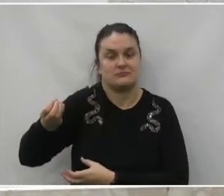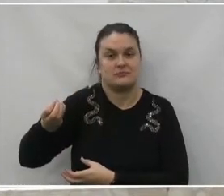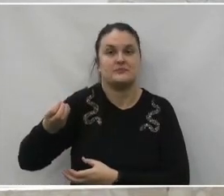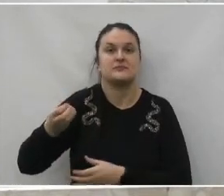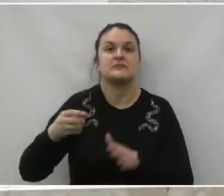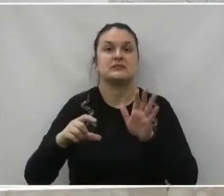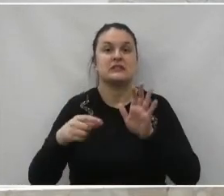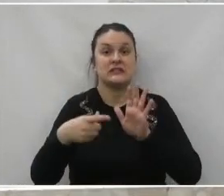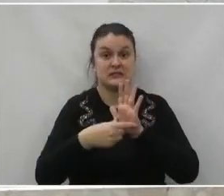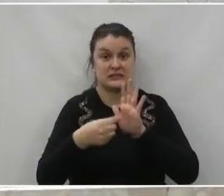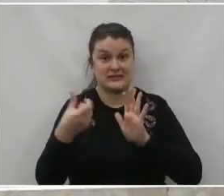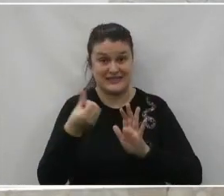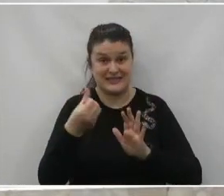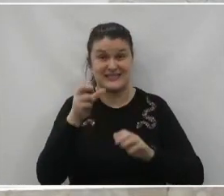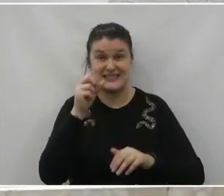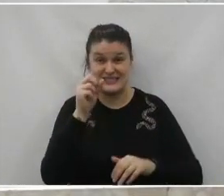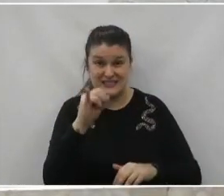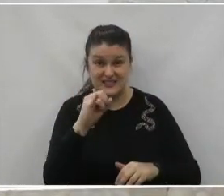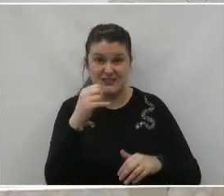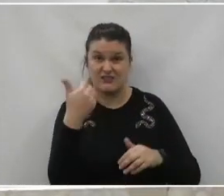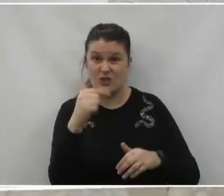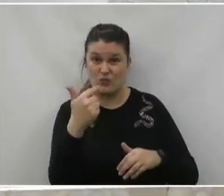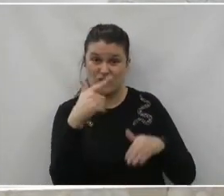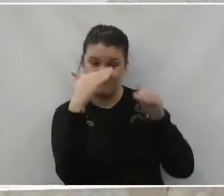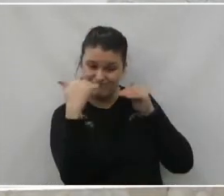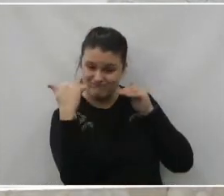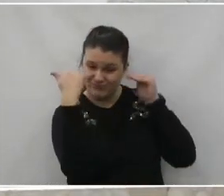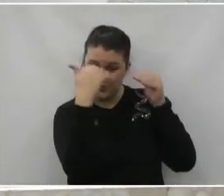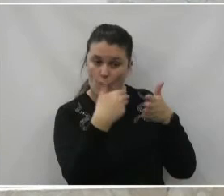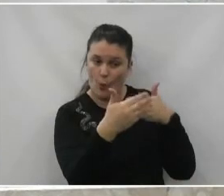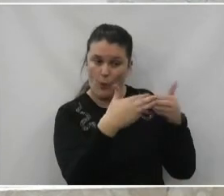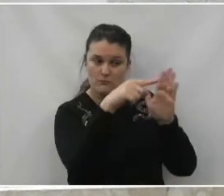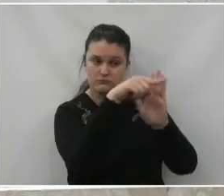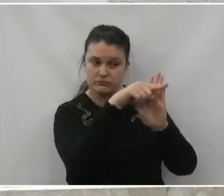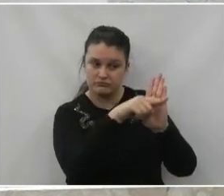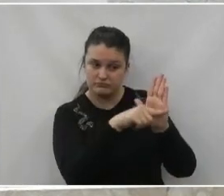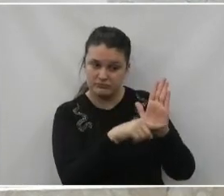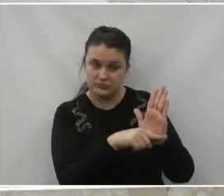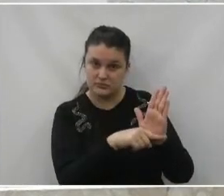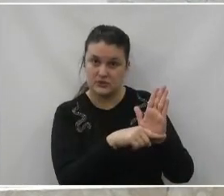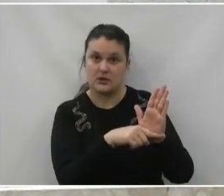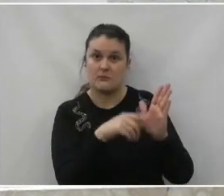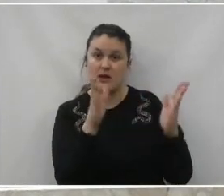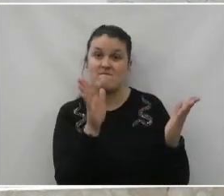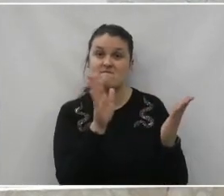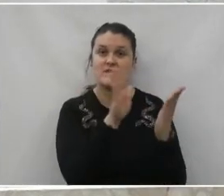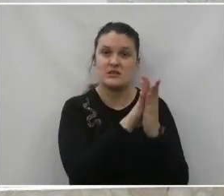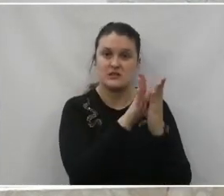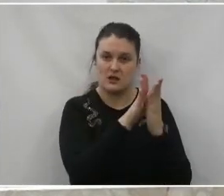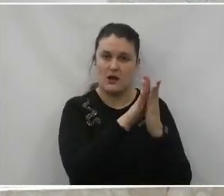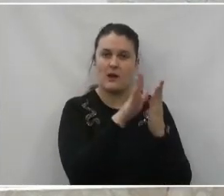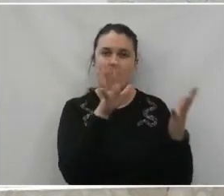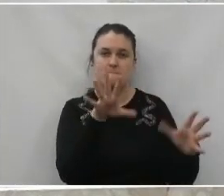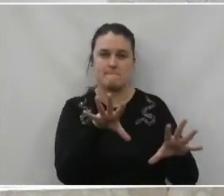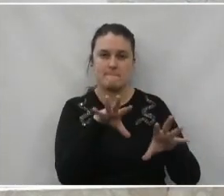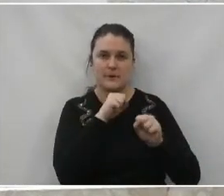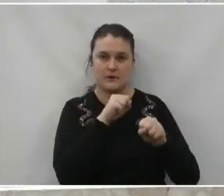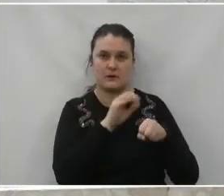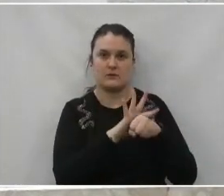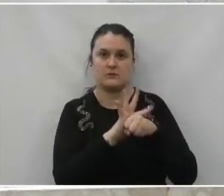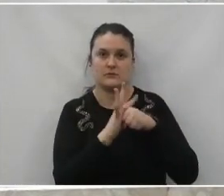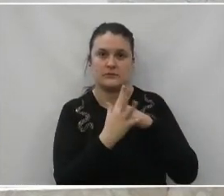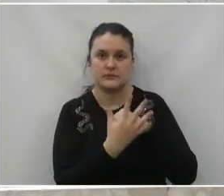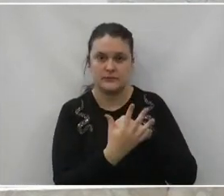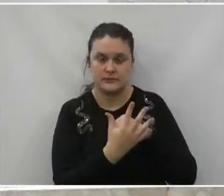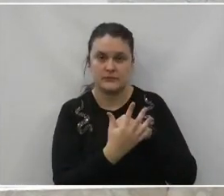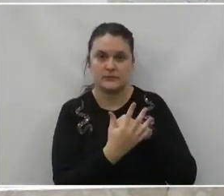O descumprimento de quaisquer das medidas estabelecidas pelo poder público para enfrentamento da pandemia decorrente da infecção